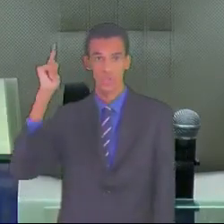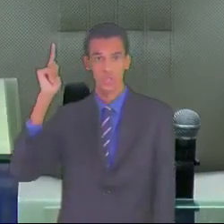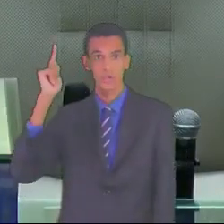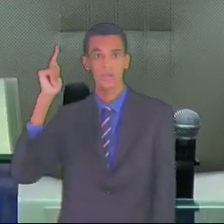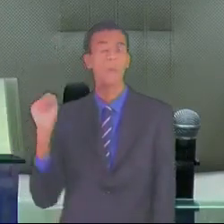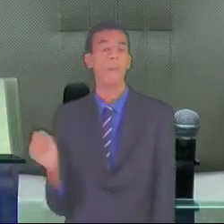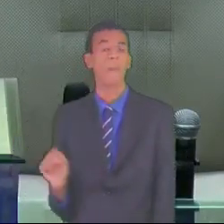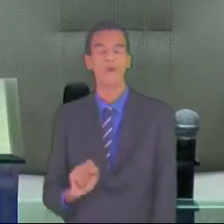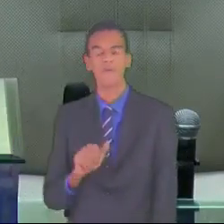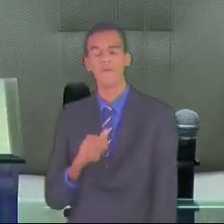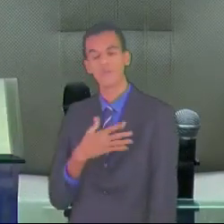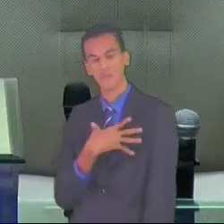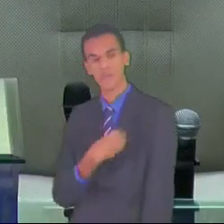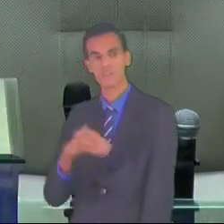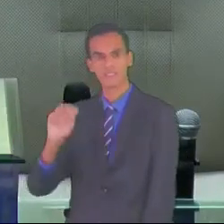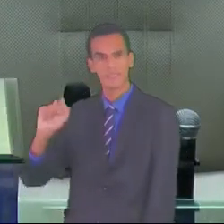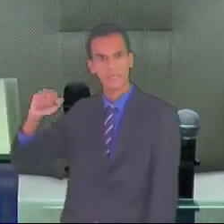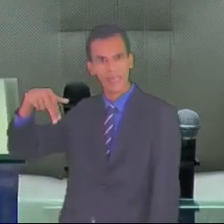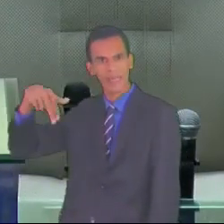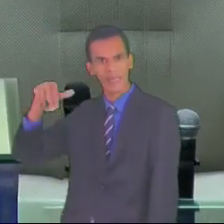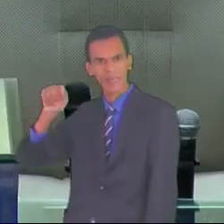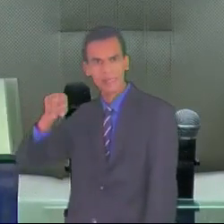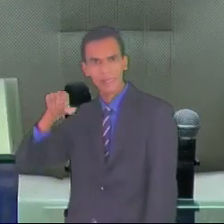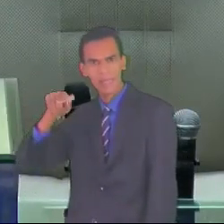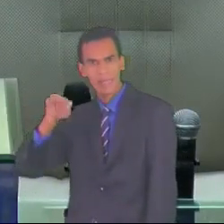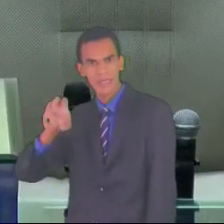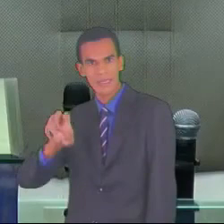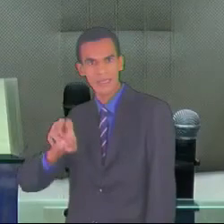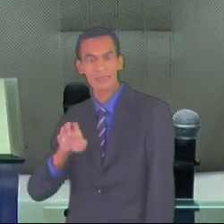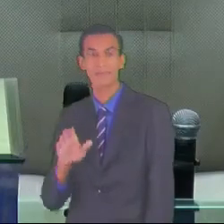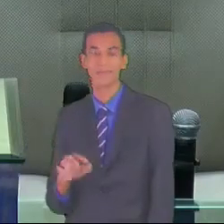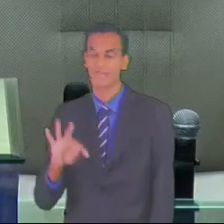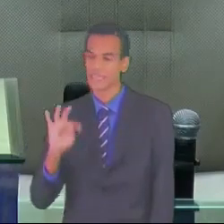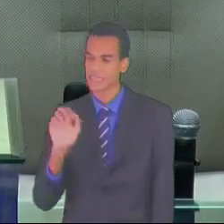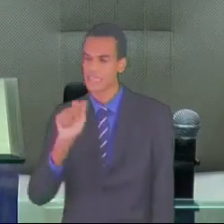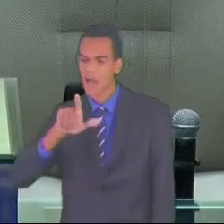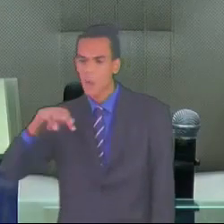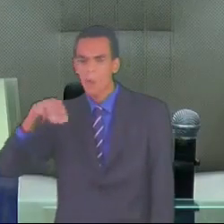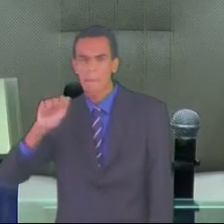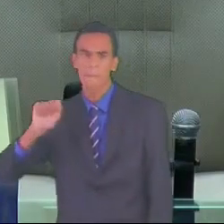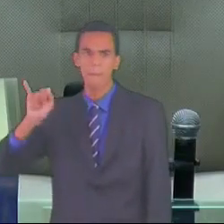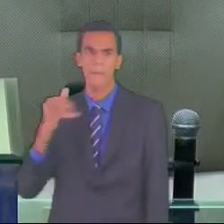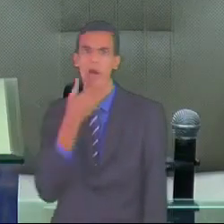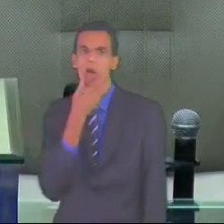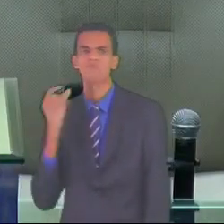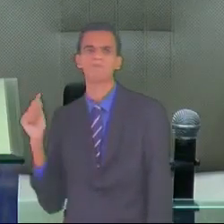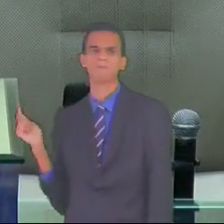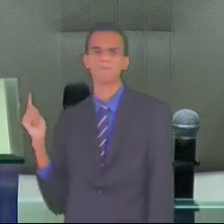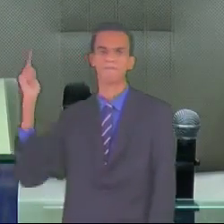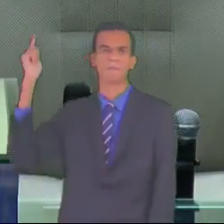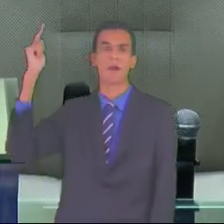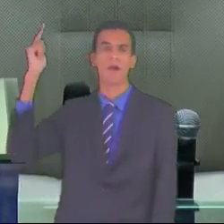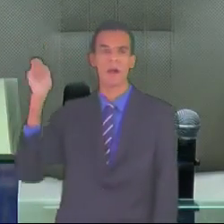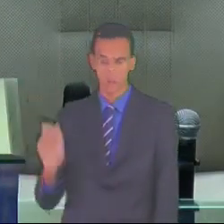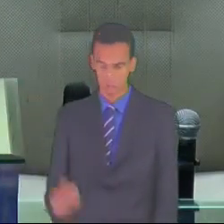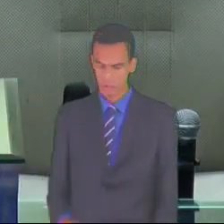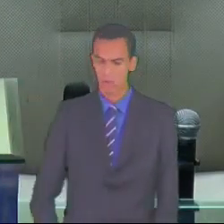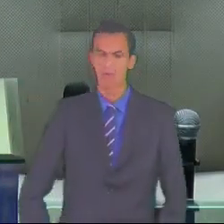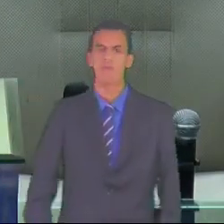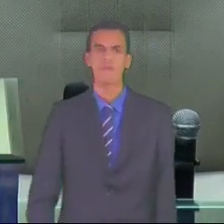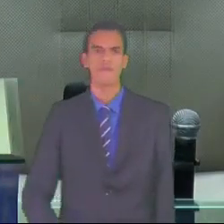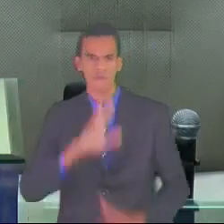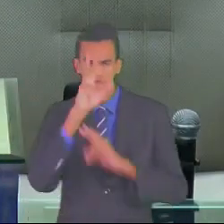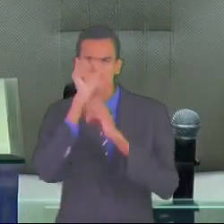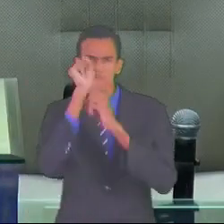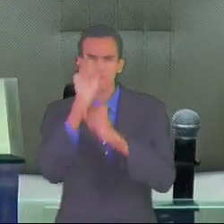de Anak, Aimã, Sesai e Talmai, homens enormes, eles dominam, são guerreiros, são